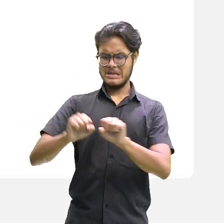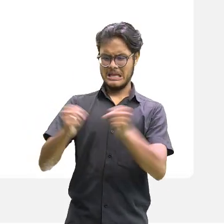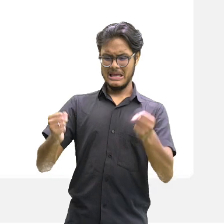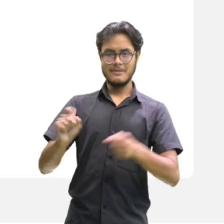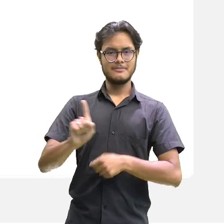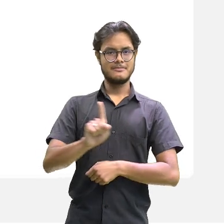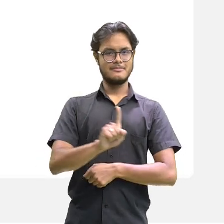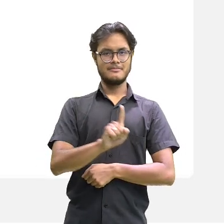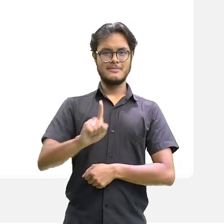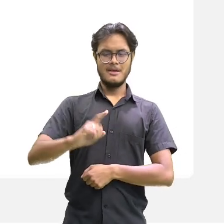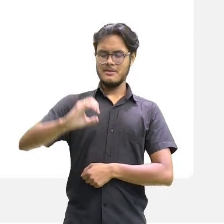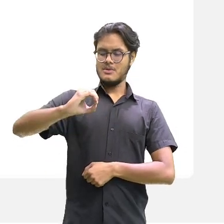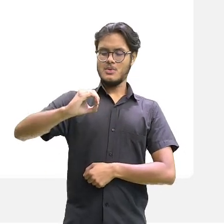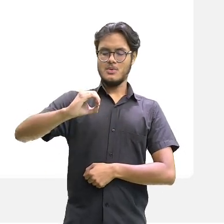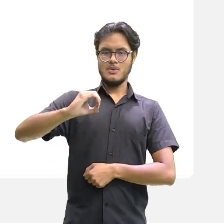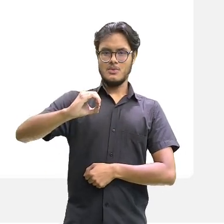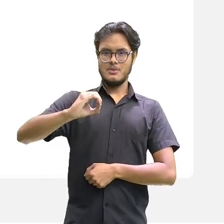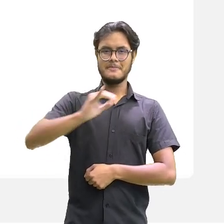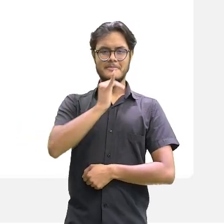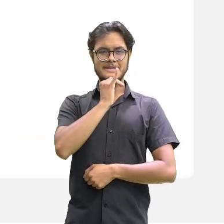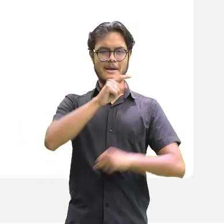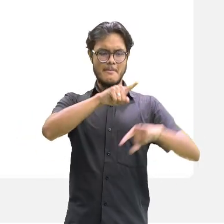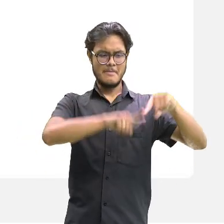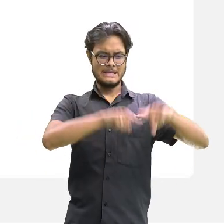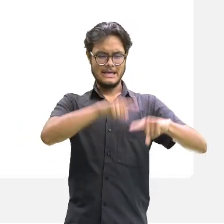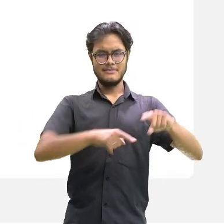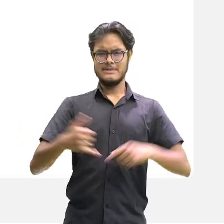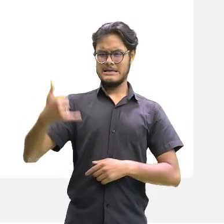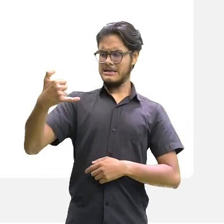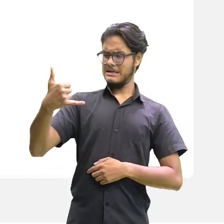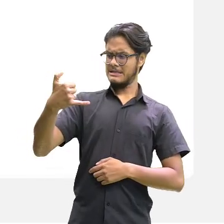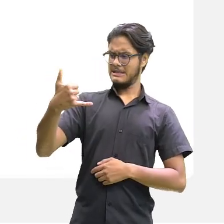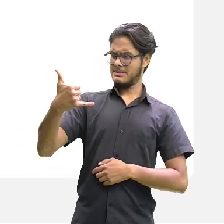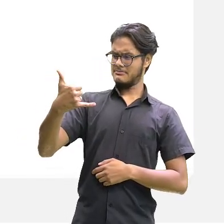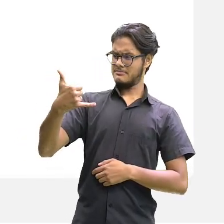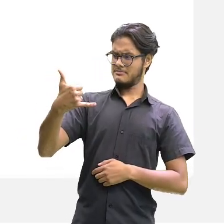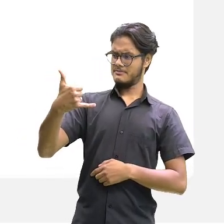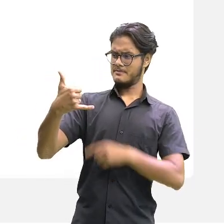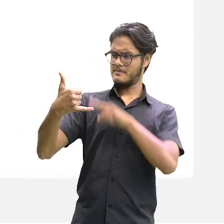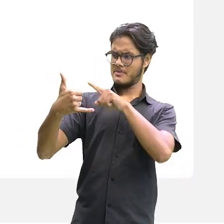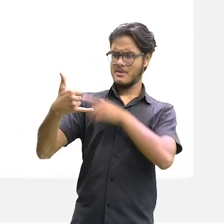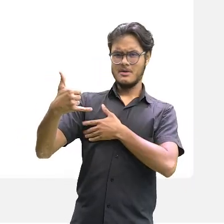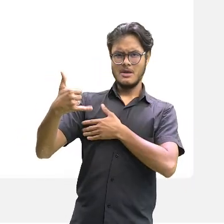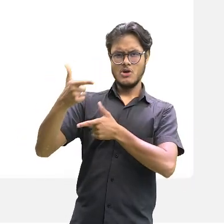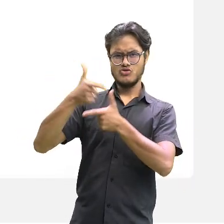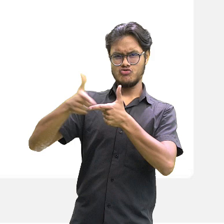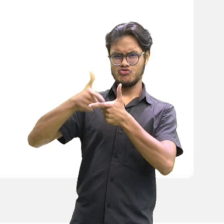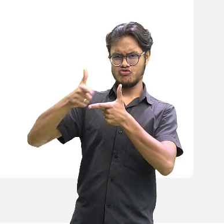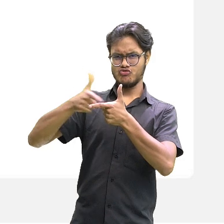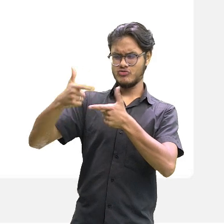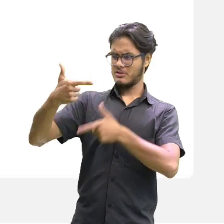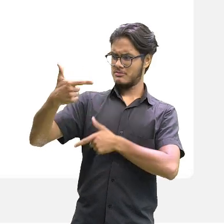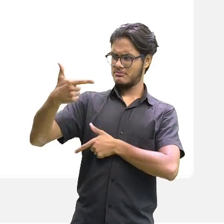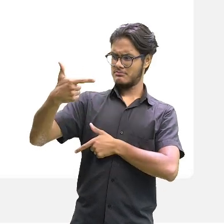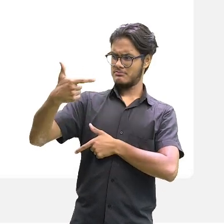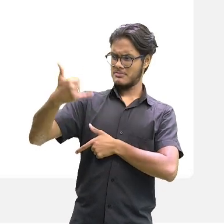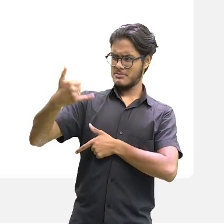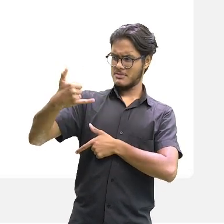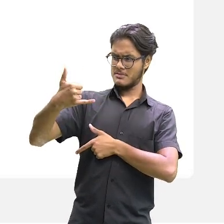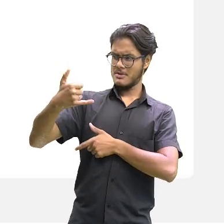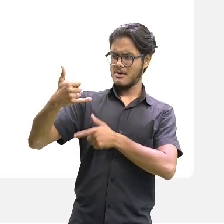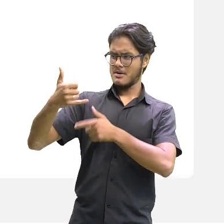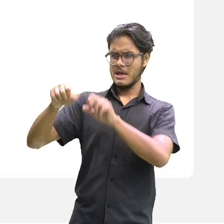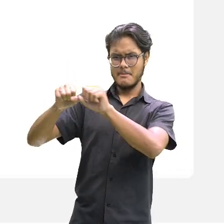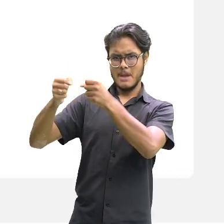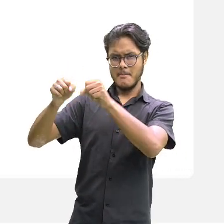se eu pudesse pegar uma matéria como essa caneta, dividir ela em várias partes, até que eu chegaria a uma parte pequena, que